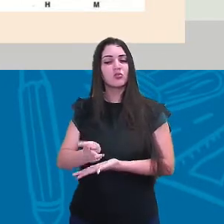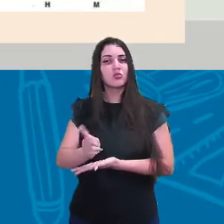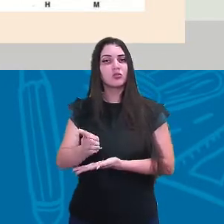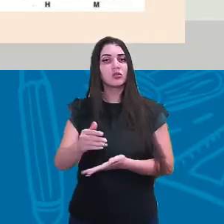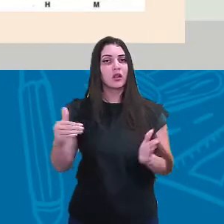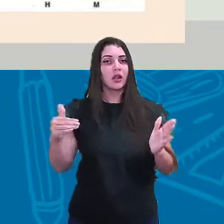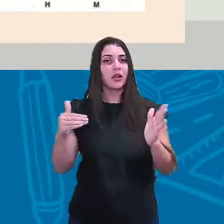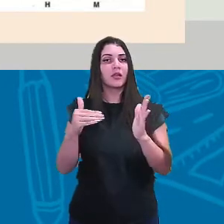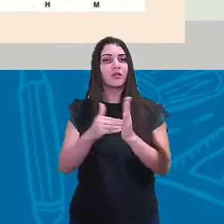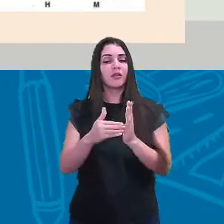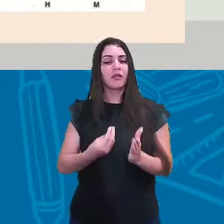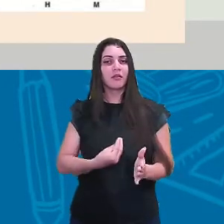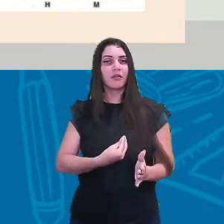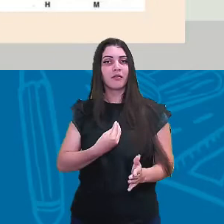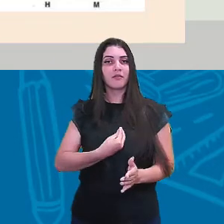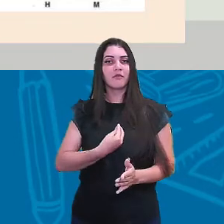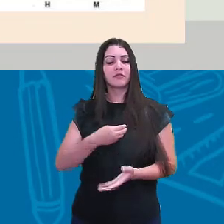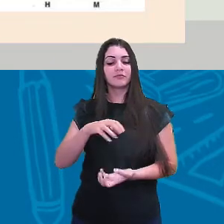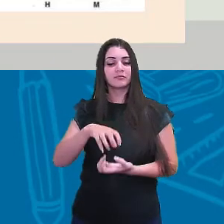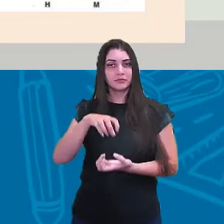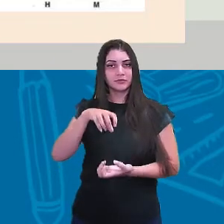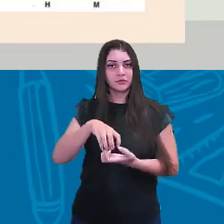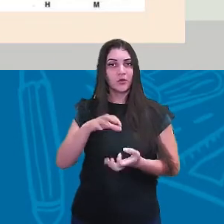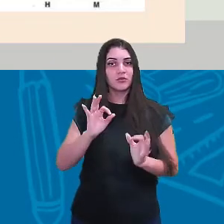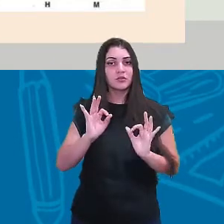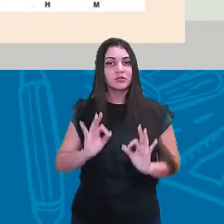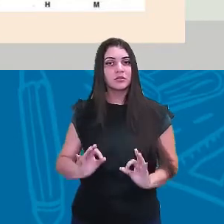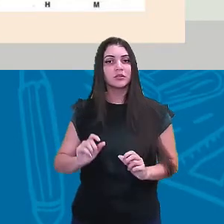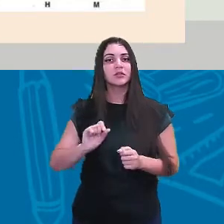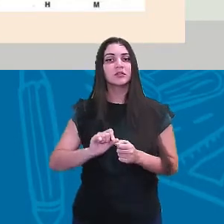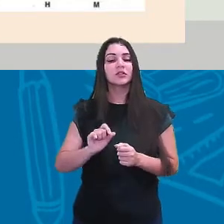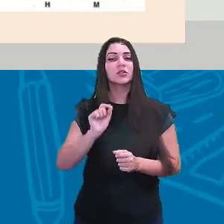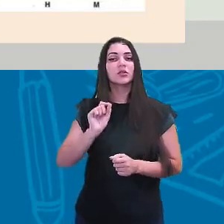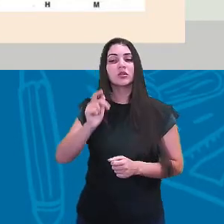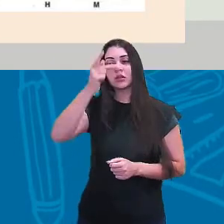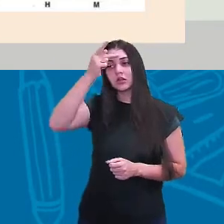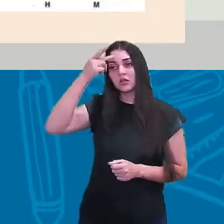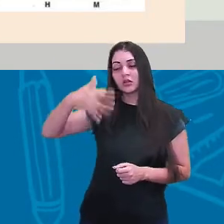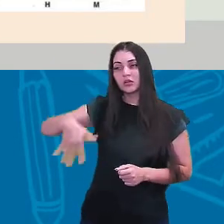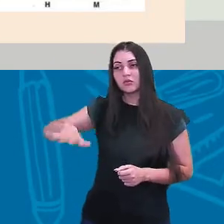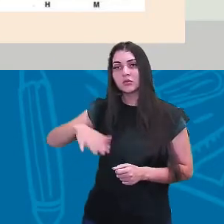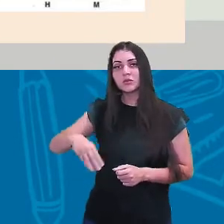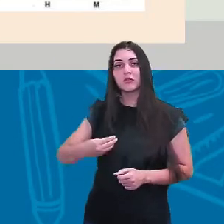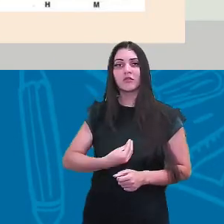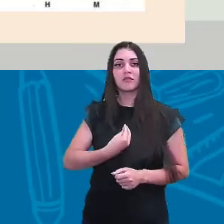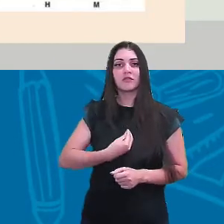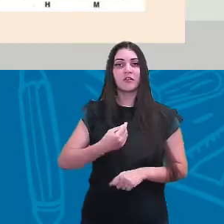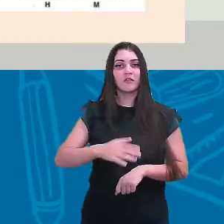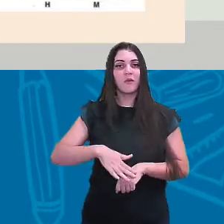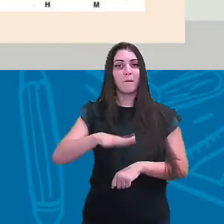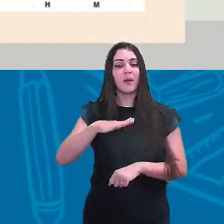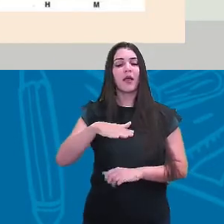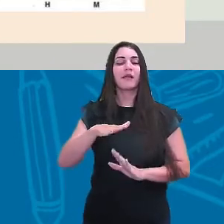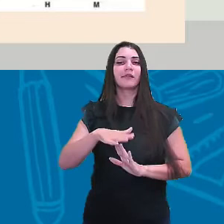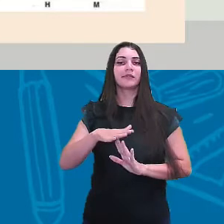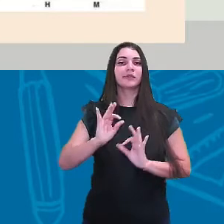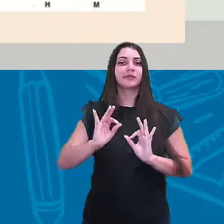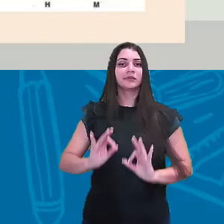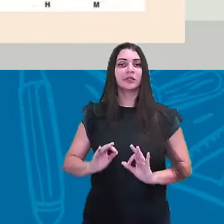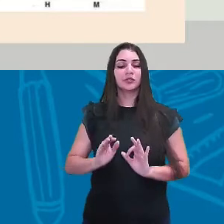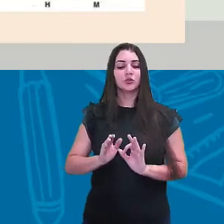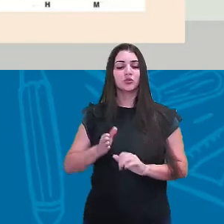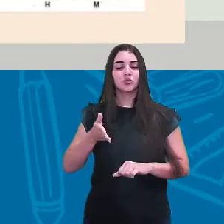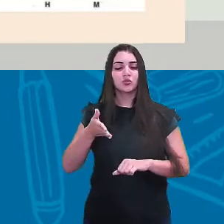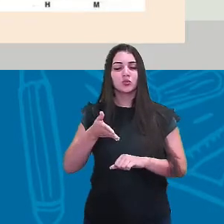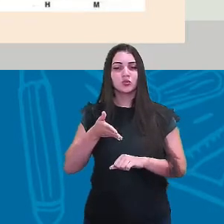até a sua vida idosa. Certo? Fazendo com que as pessoas sobrevivam mais tempo, tá? Com acesso